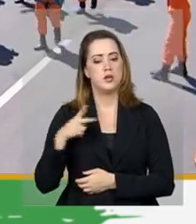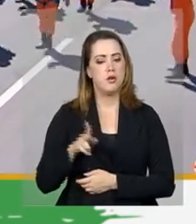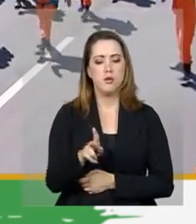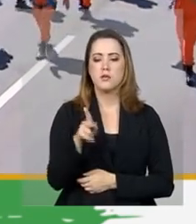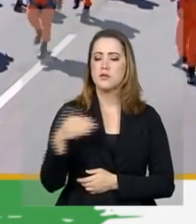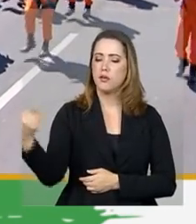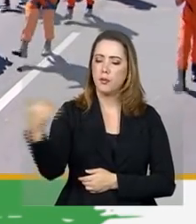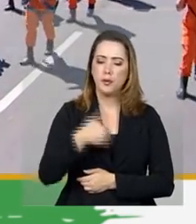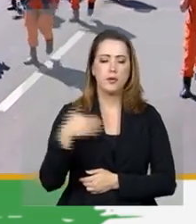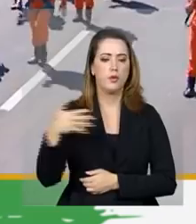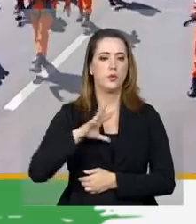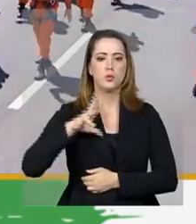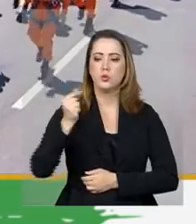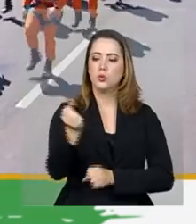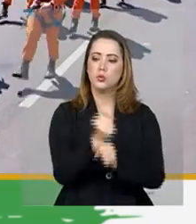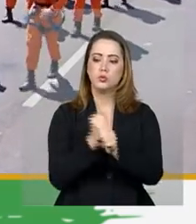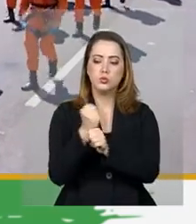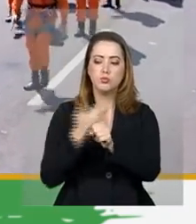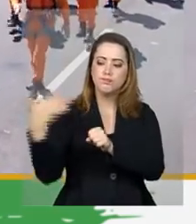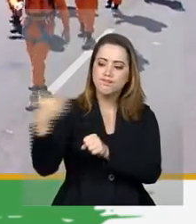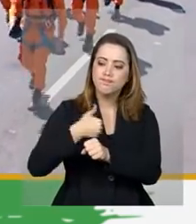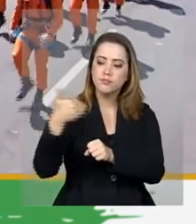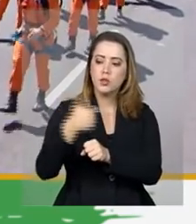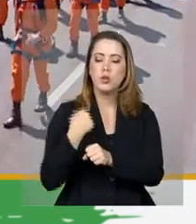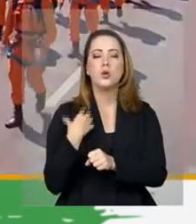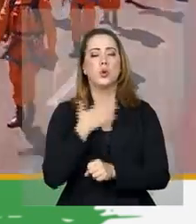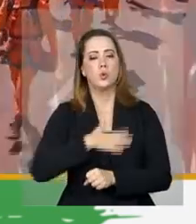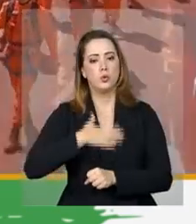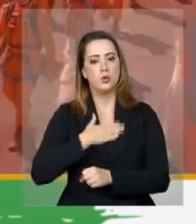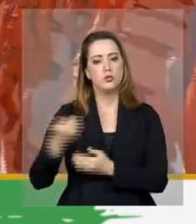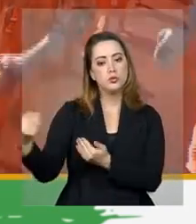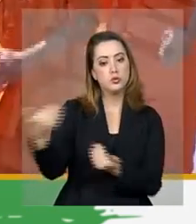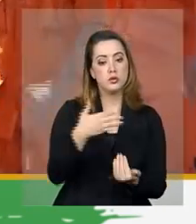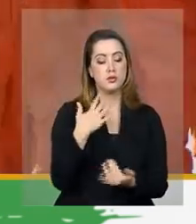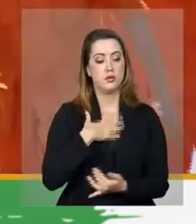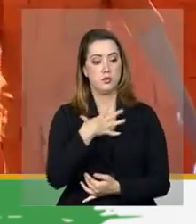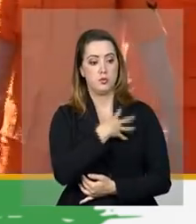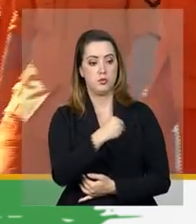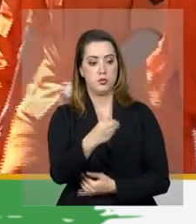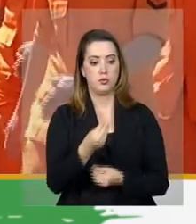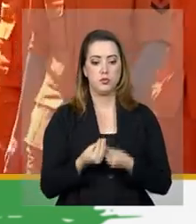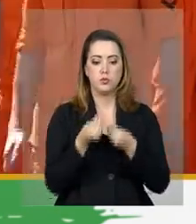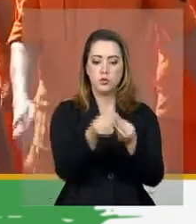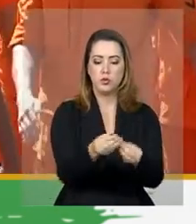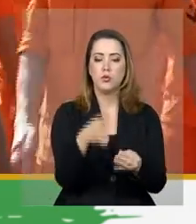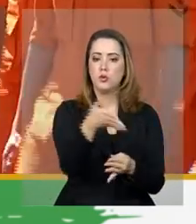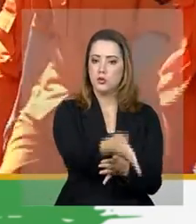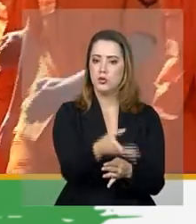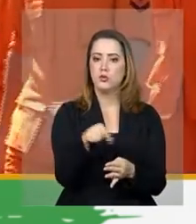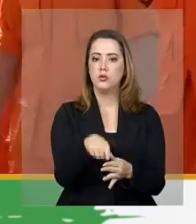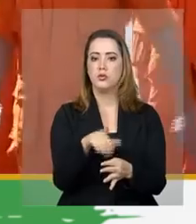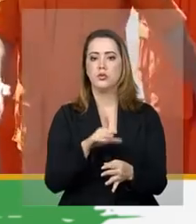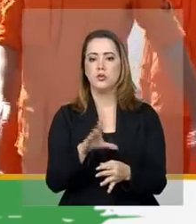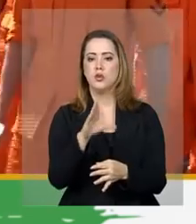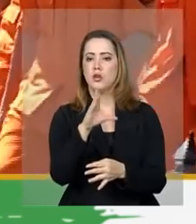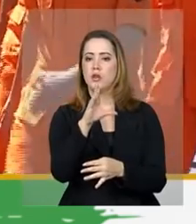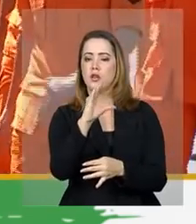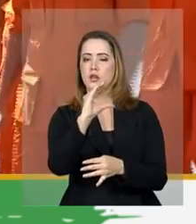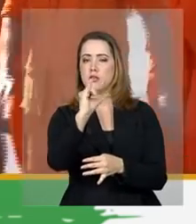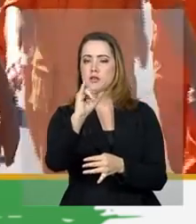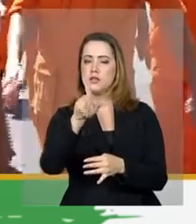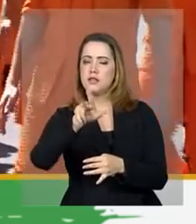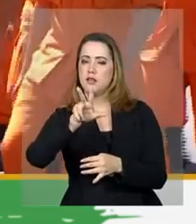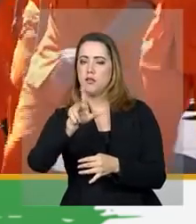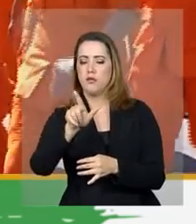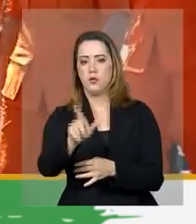os anos, né? Eu gosto de trazer meu filho para poder colocar ele ingressado, né, no estado civil, né? Eu